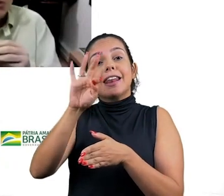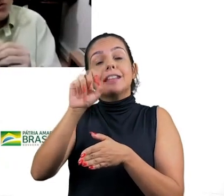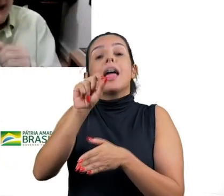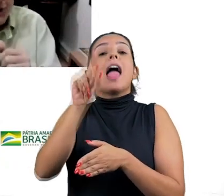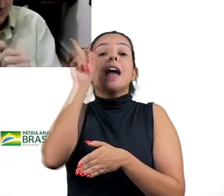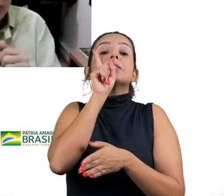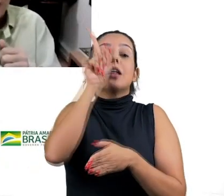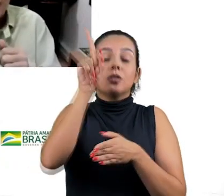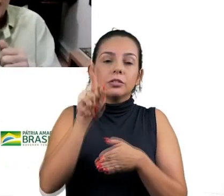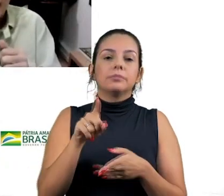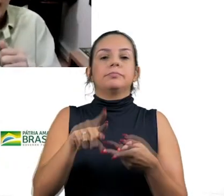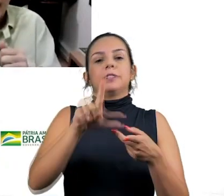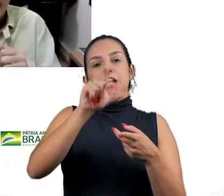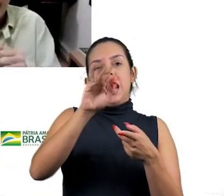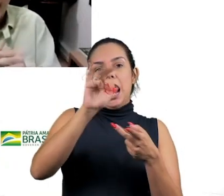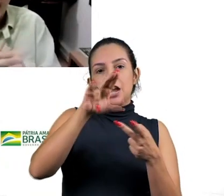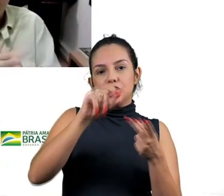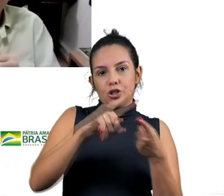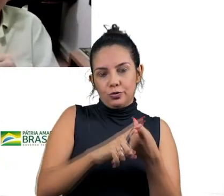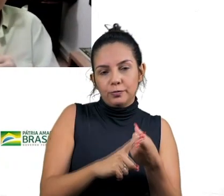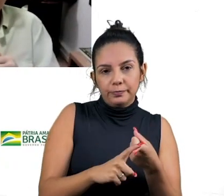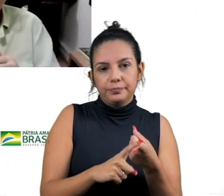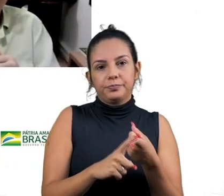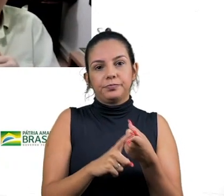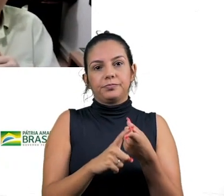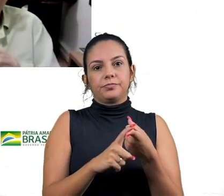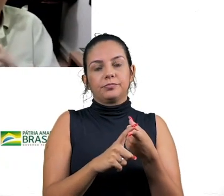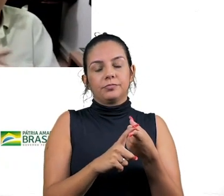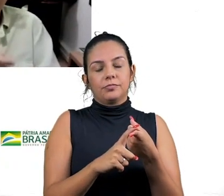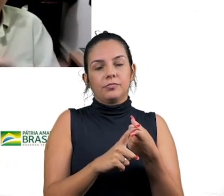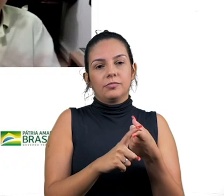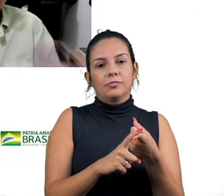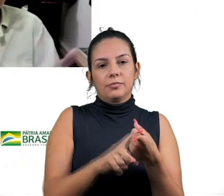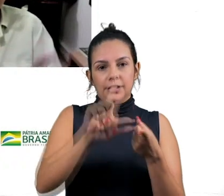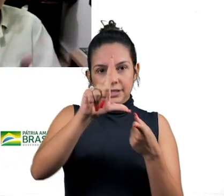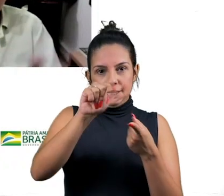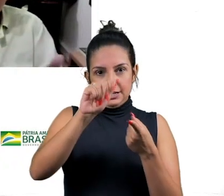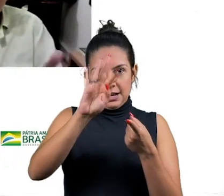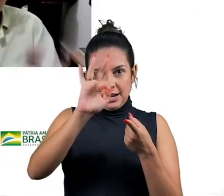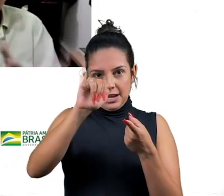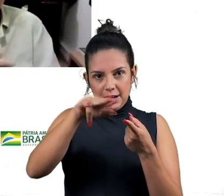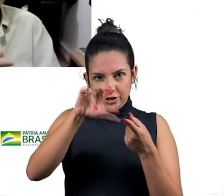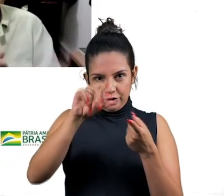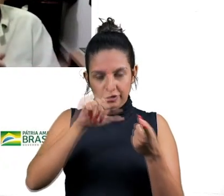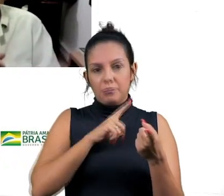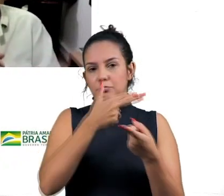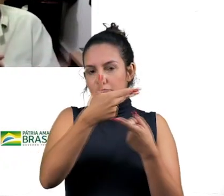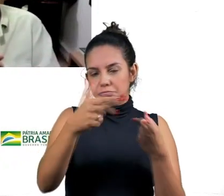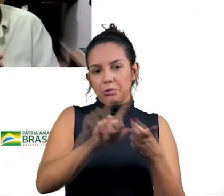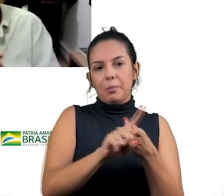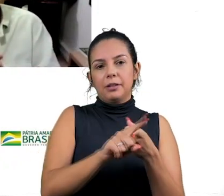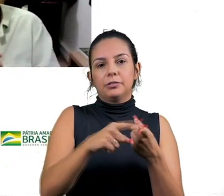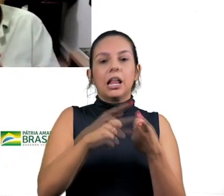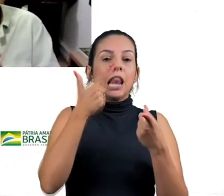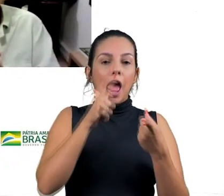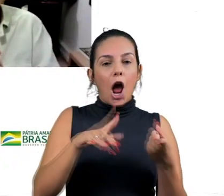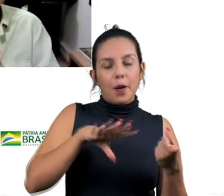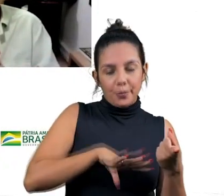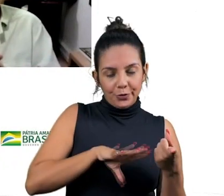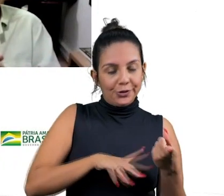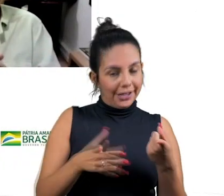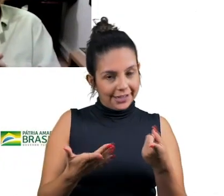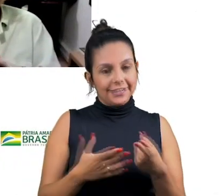americana? São os latinos, que eles chamam lá de hispânicos, embora tenha muita gente de língua